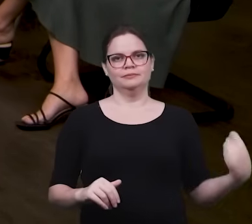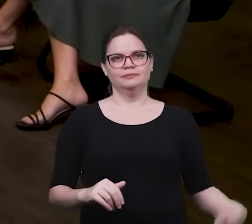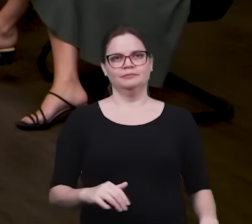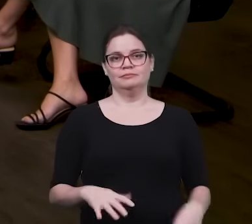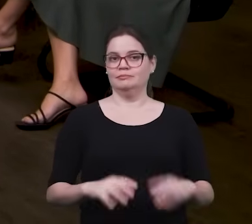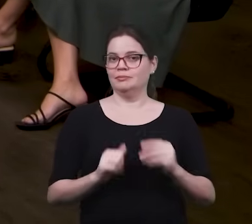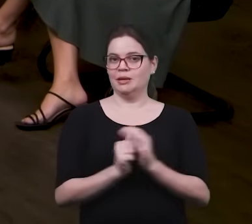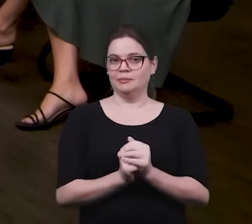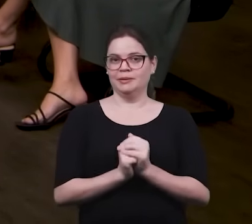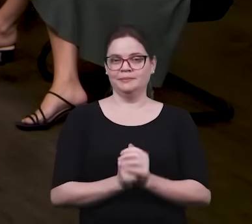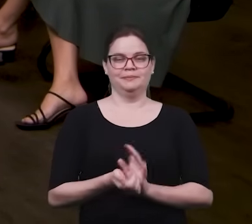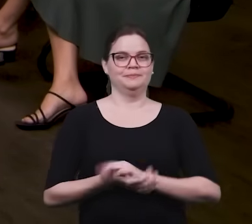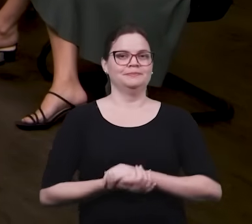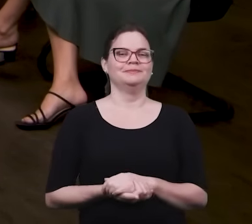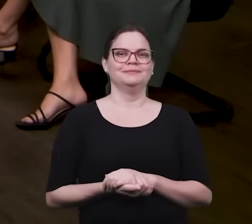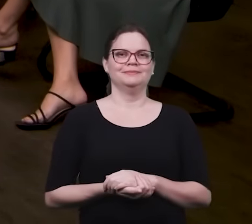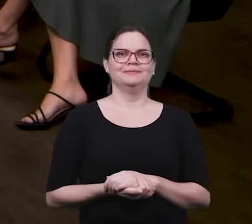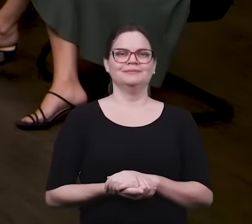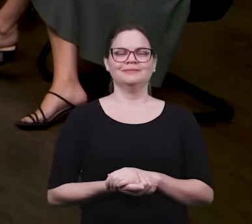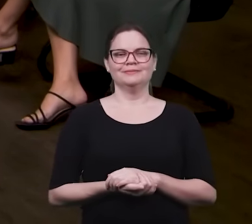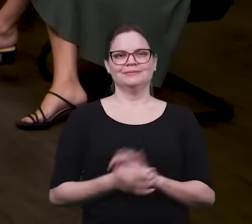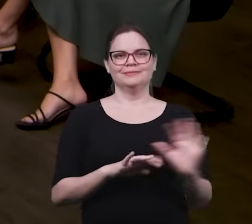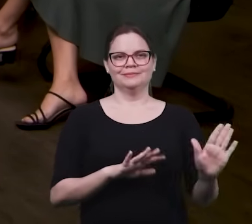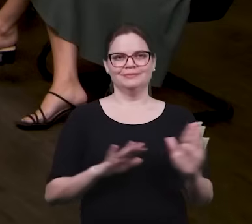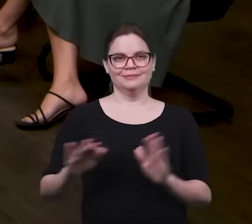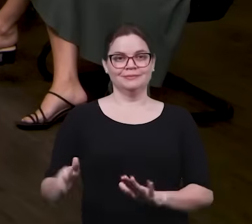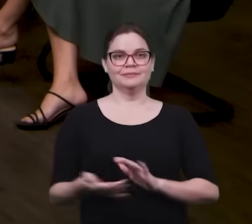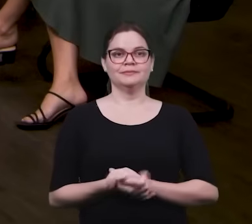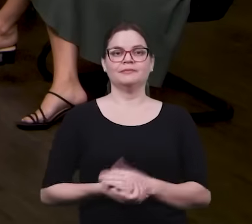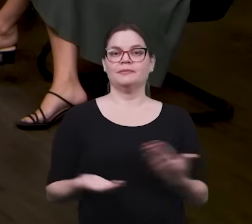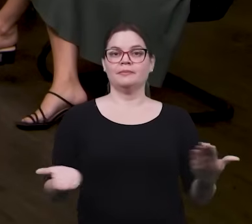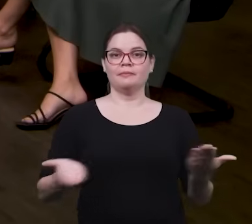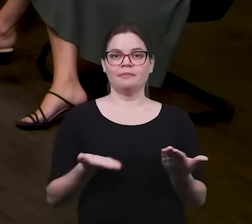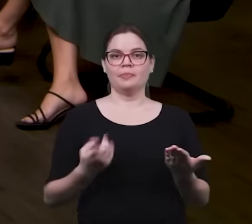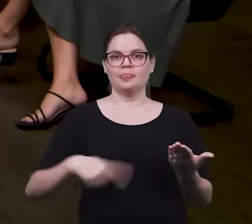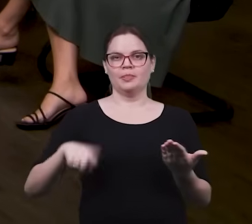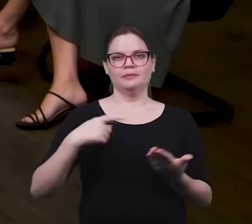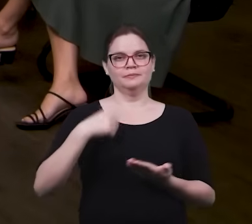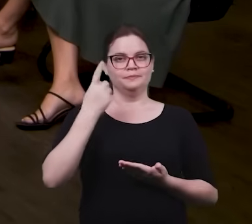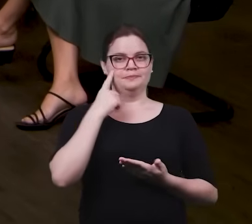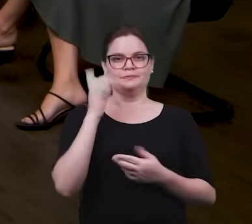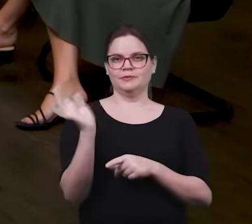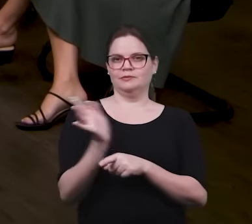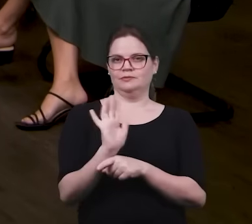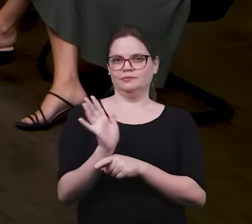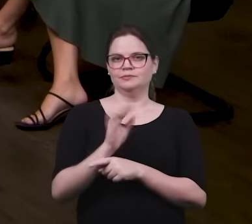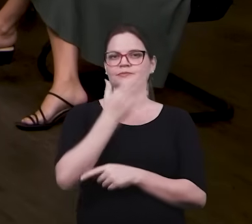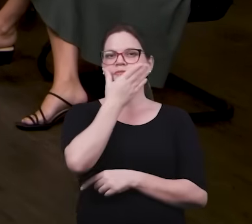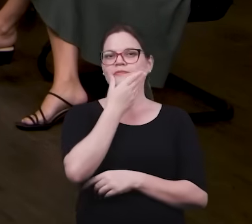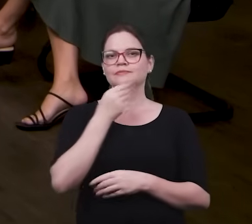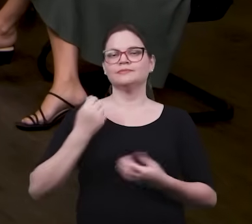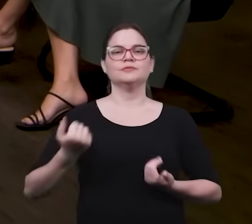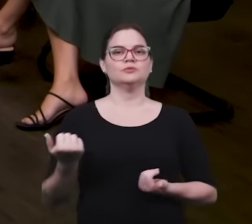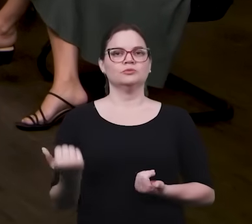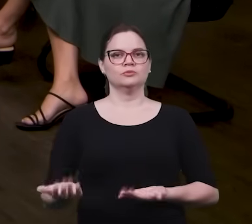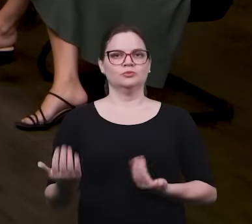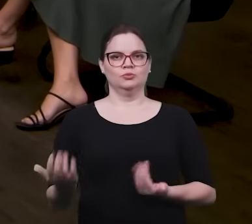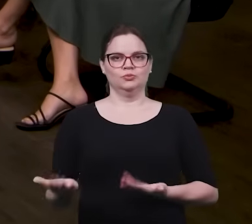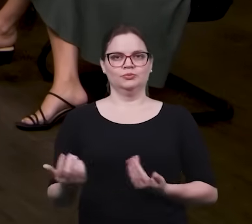Maravilhoso. Amém? Muito bem. Bom, a gente vai agora ter a participação de um